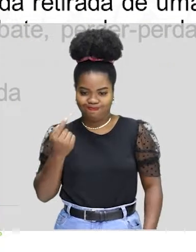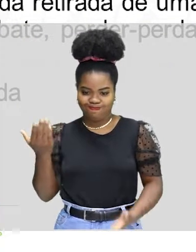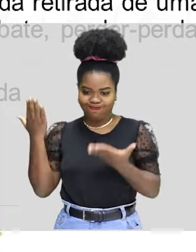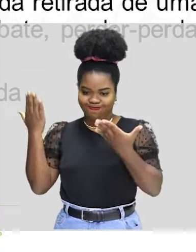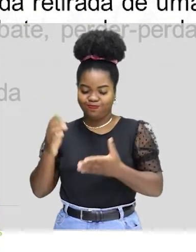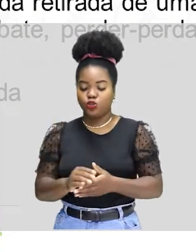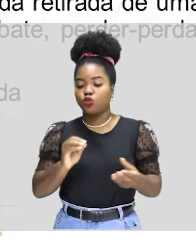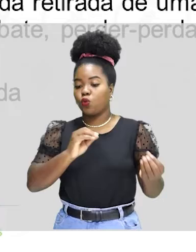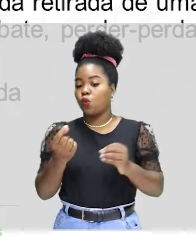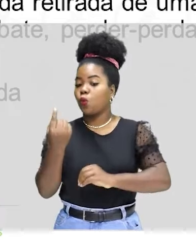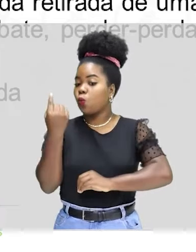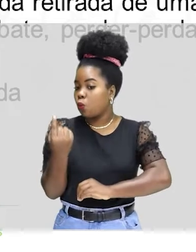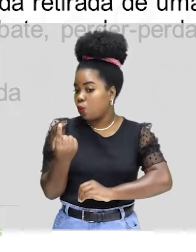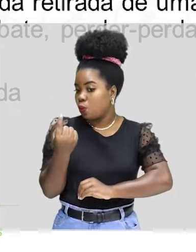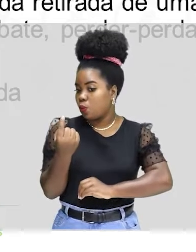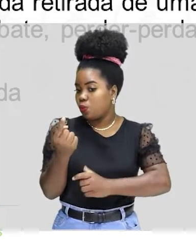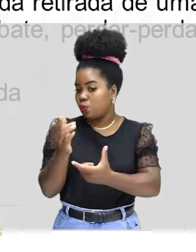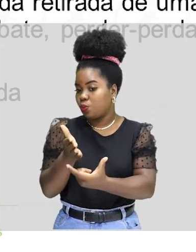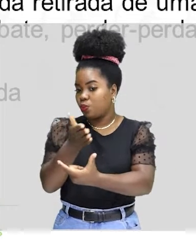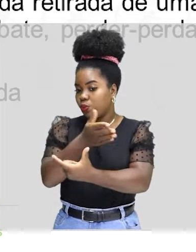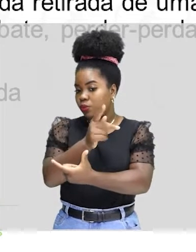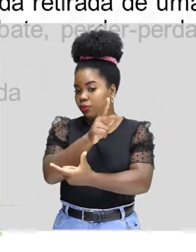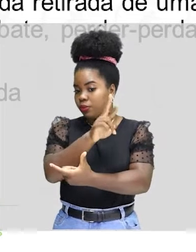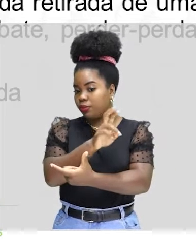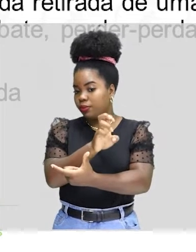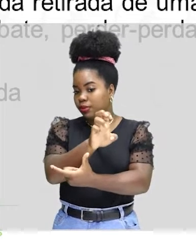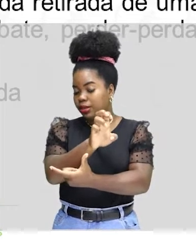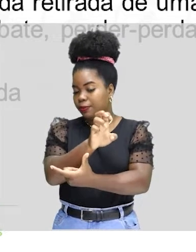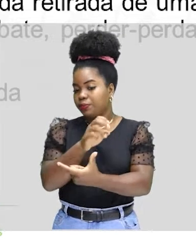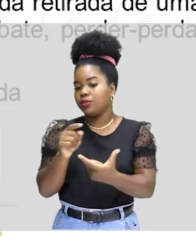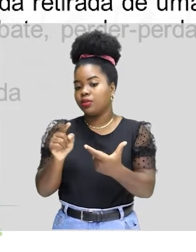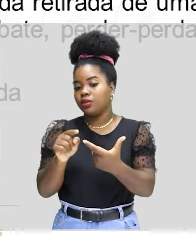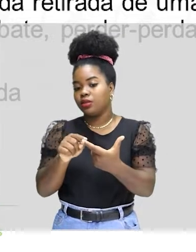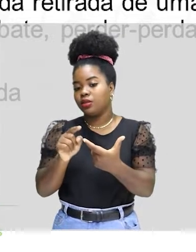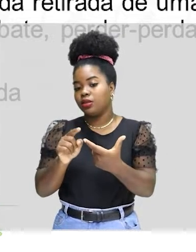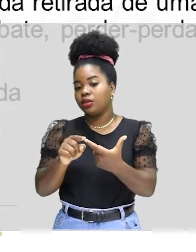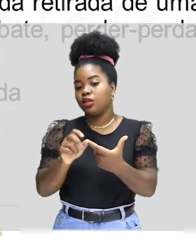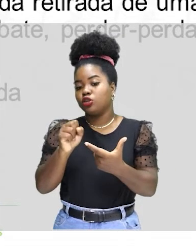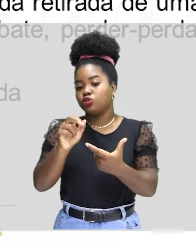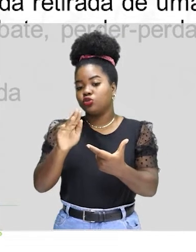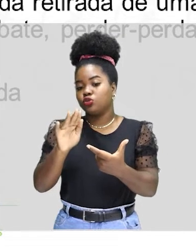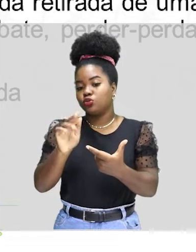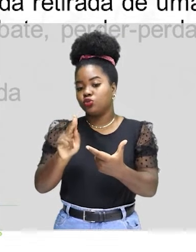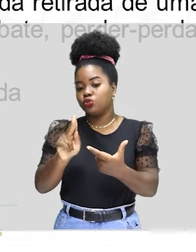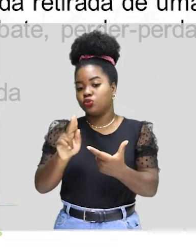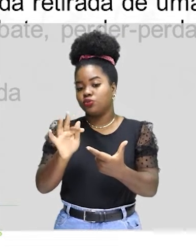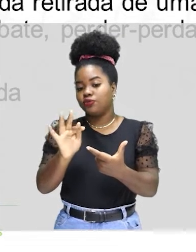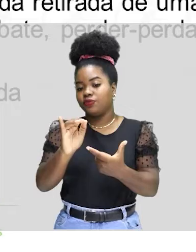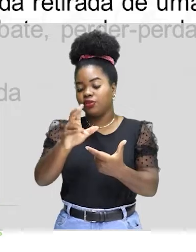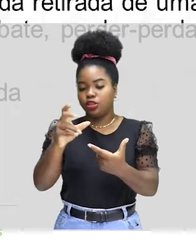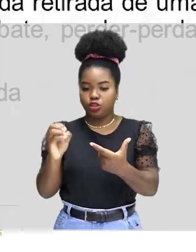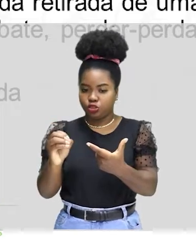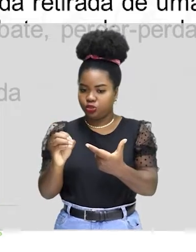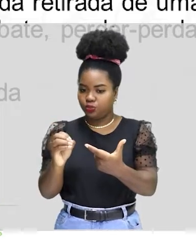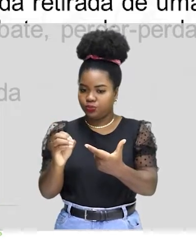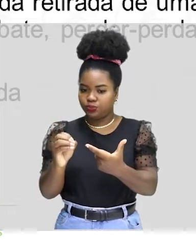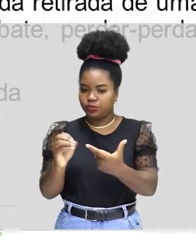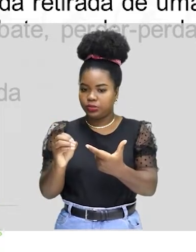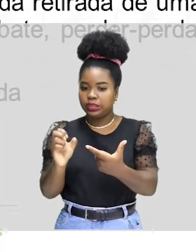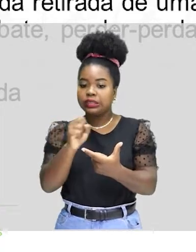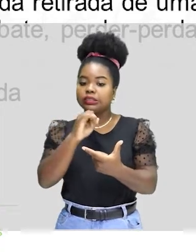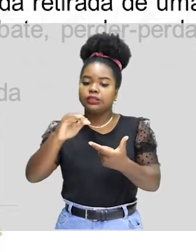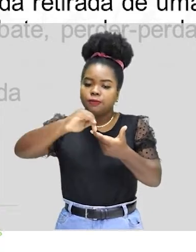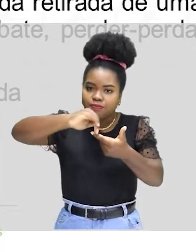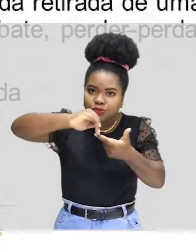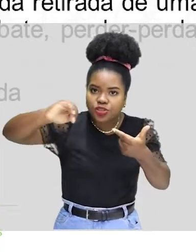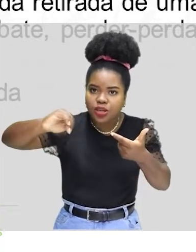prefixo, tá? E um sufixo a um radical. E aí, se eu tirar um deles, a palavra não vai existir, que é